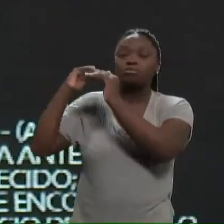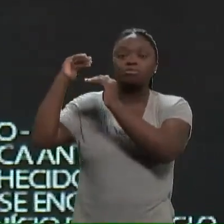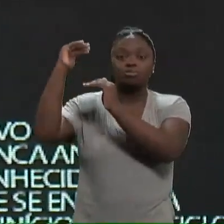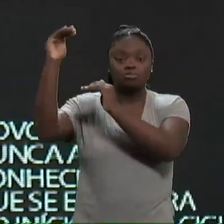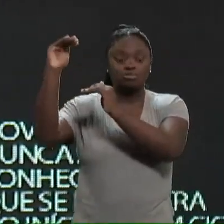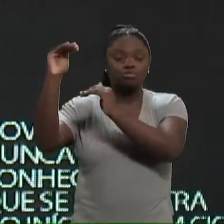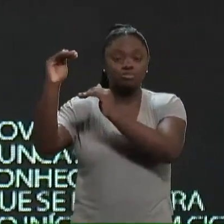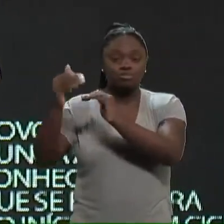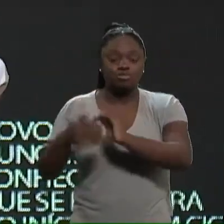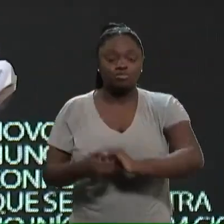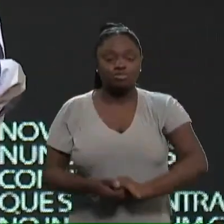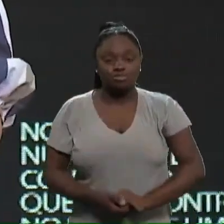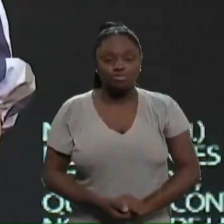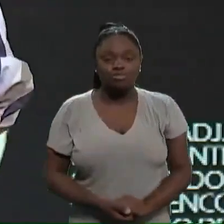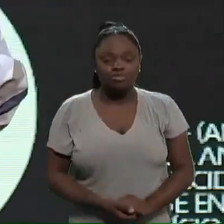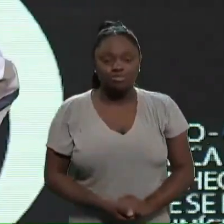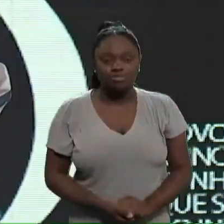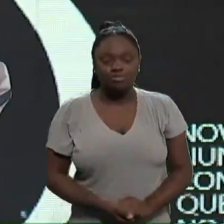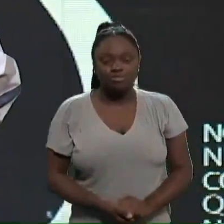sobrenatural.